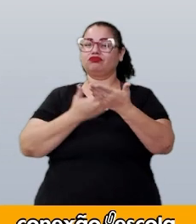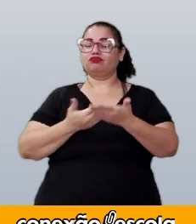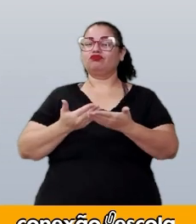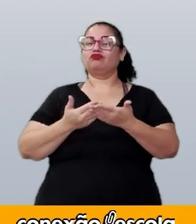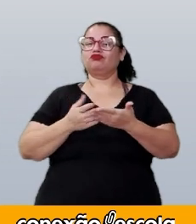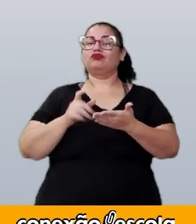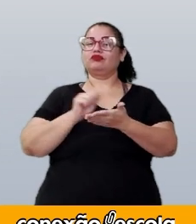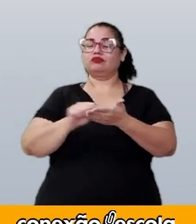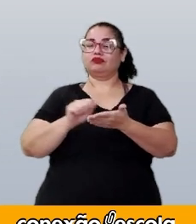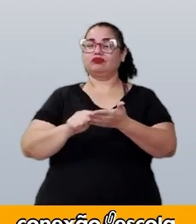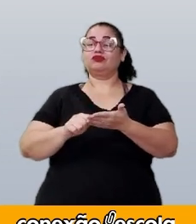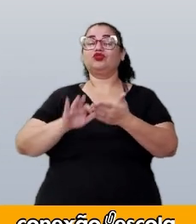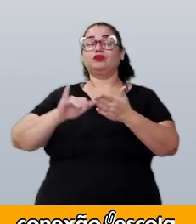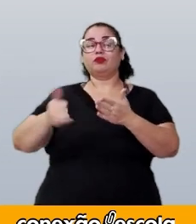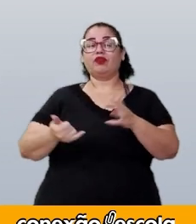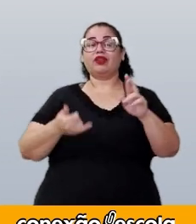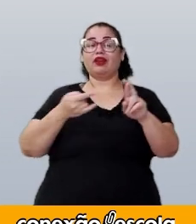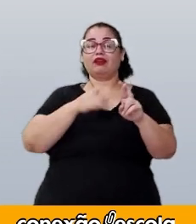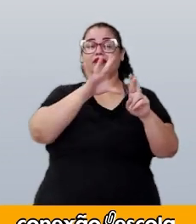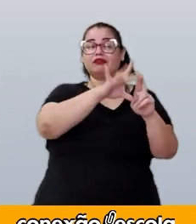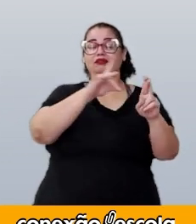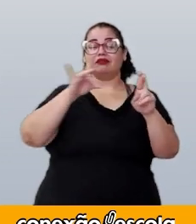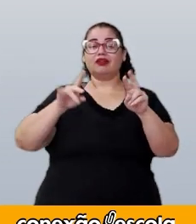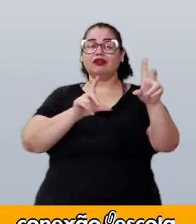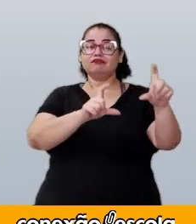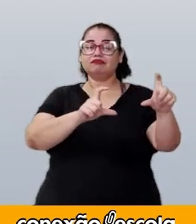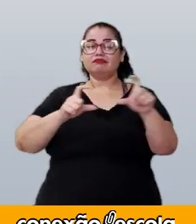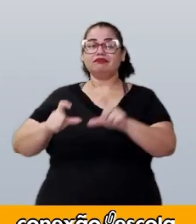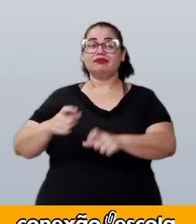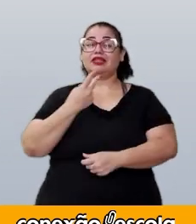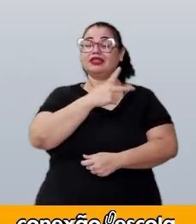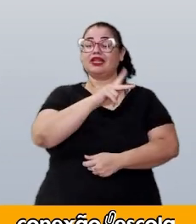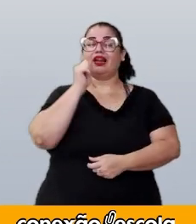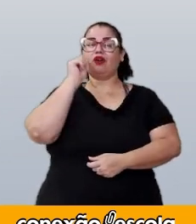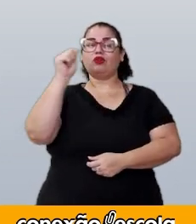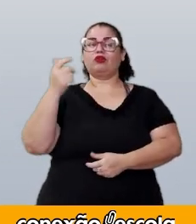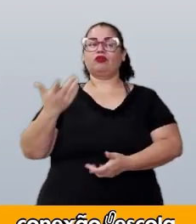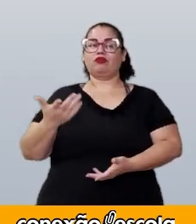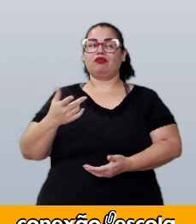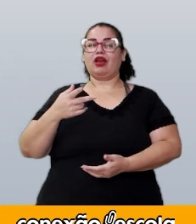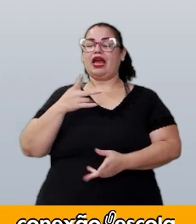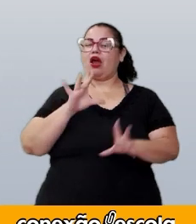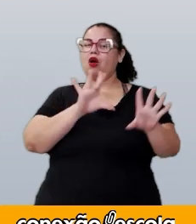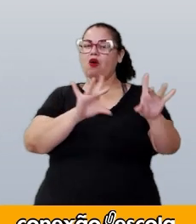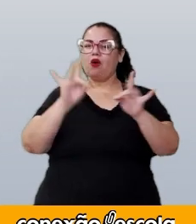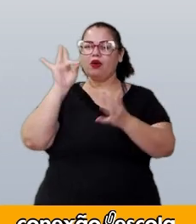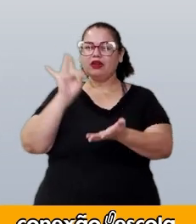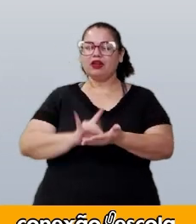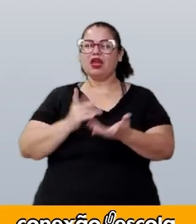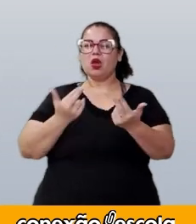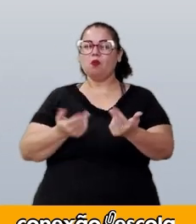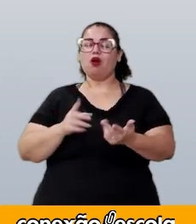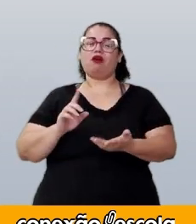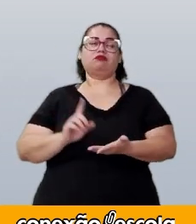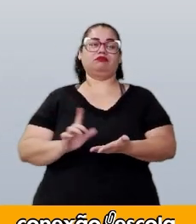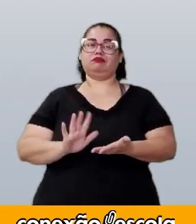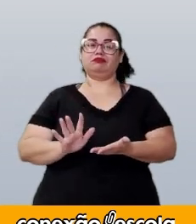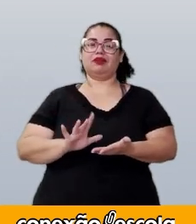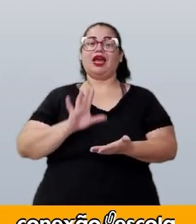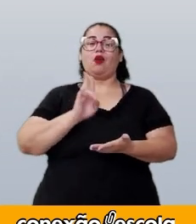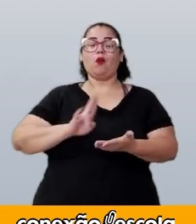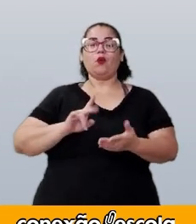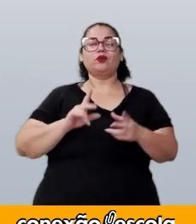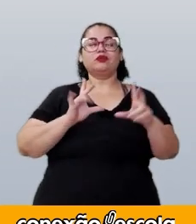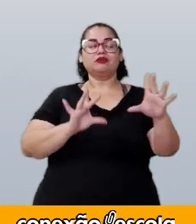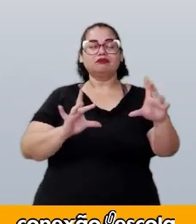já realizados e agora ela está parafraseando, porque ela não disse tal qual está no texto original. Nesse